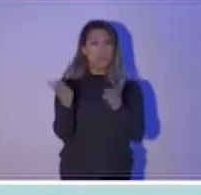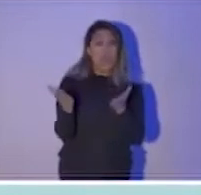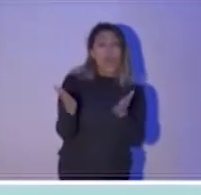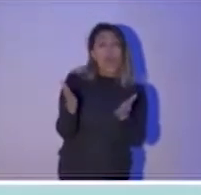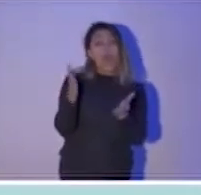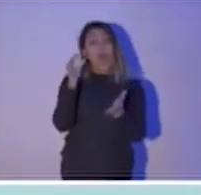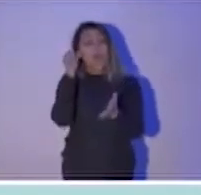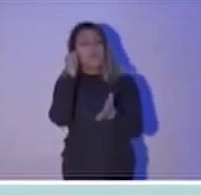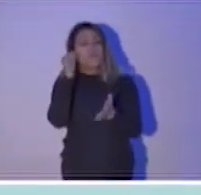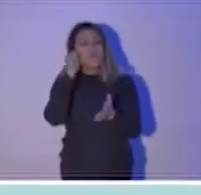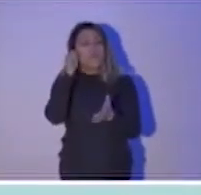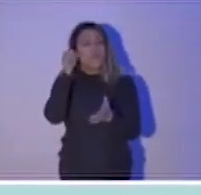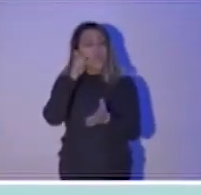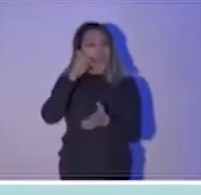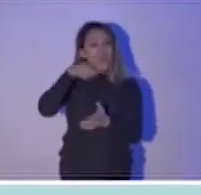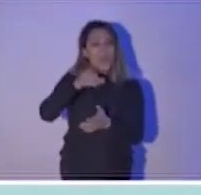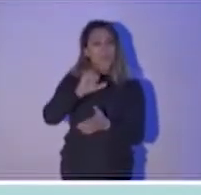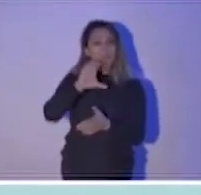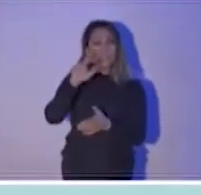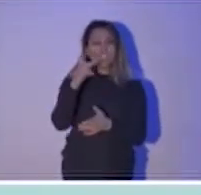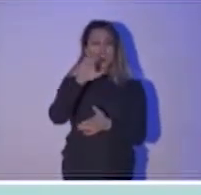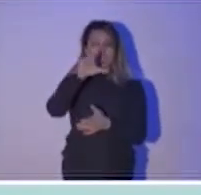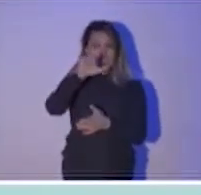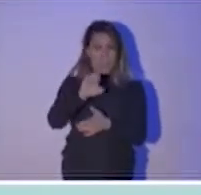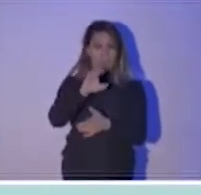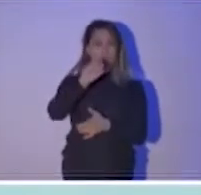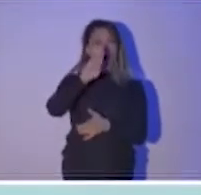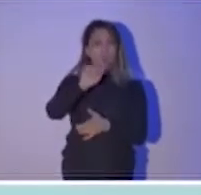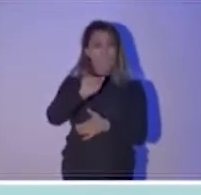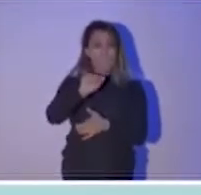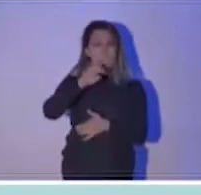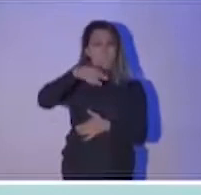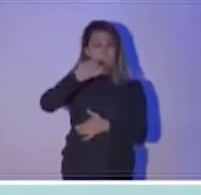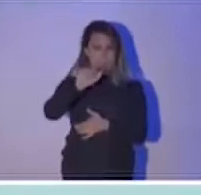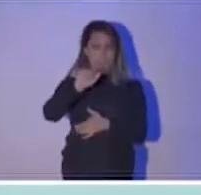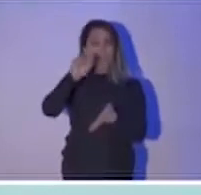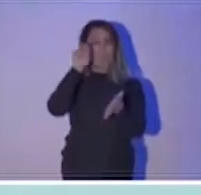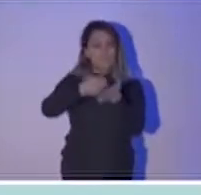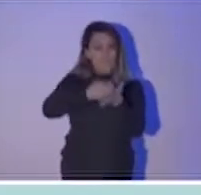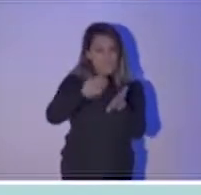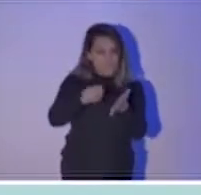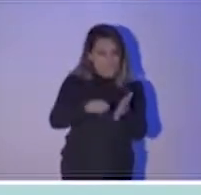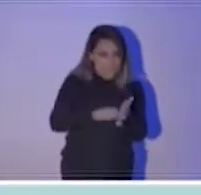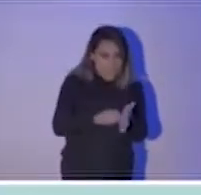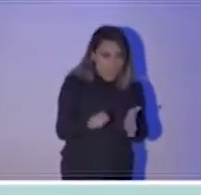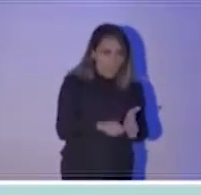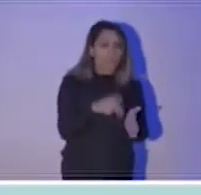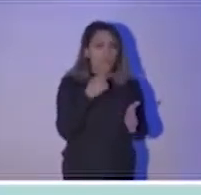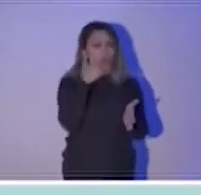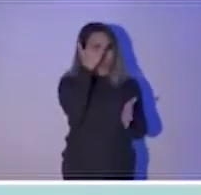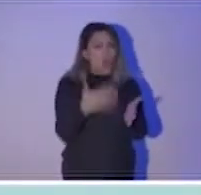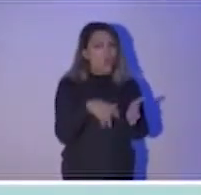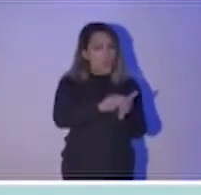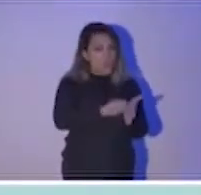de moradia em Chicago vai criando um distanciamento muito grande entre as